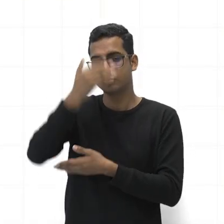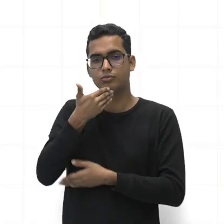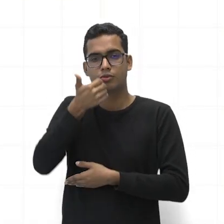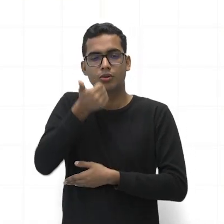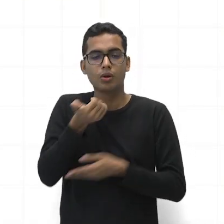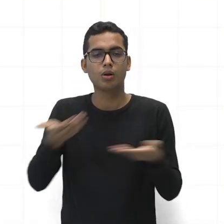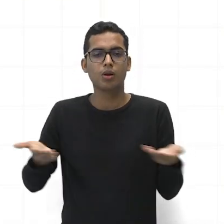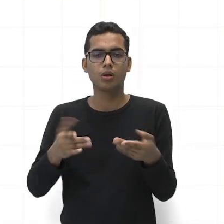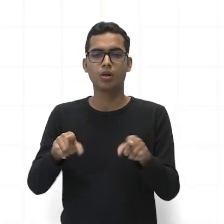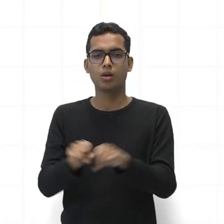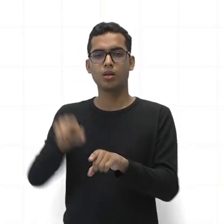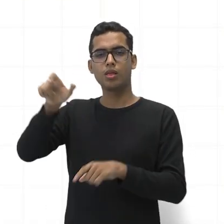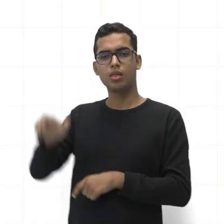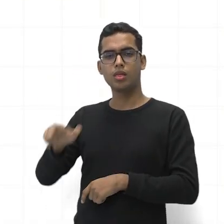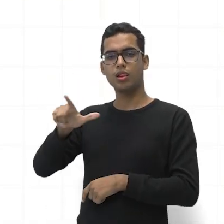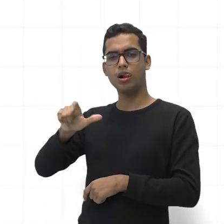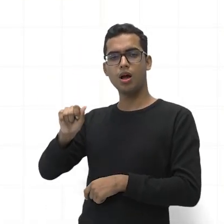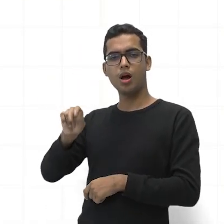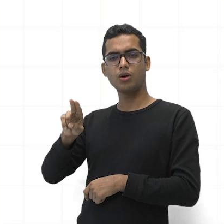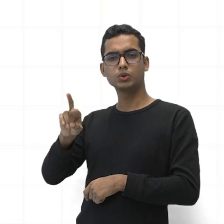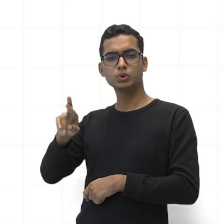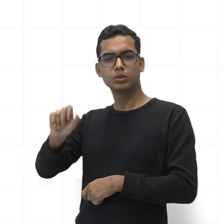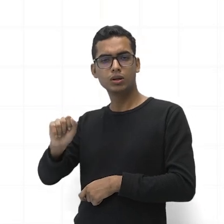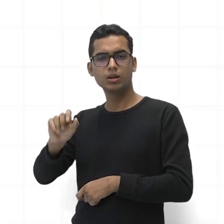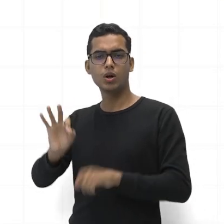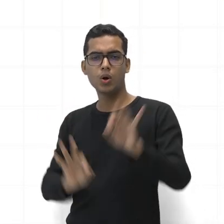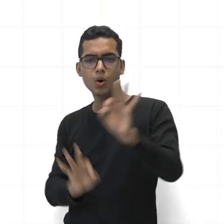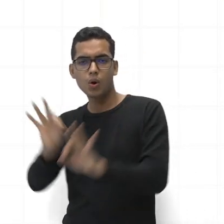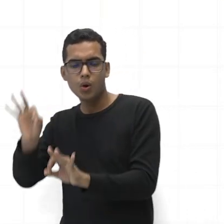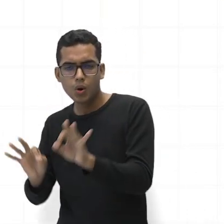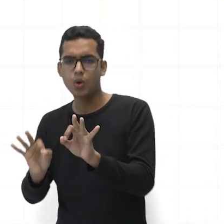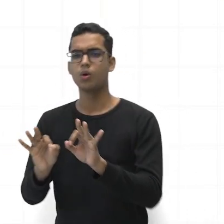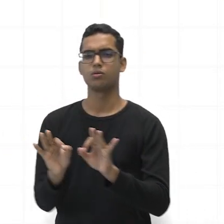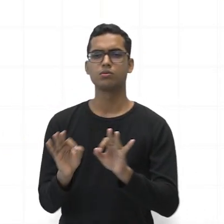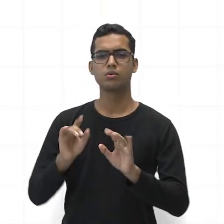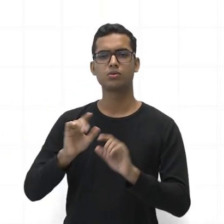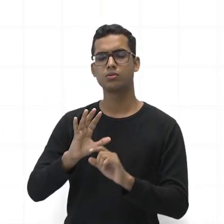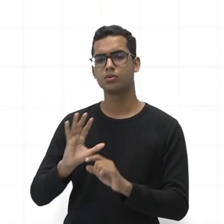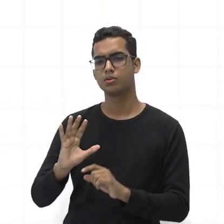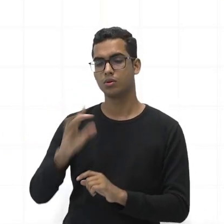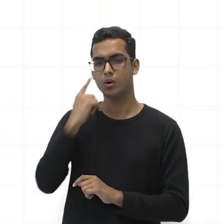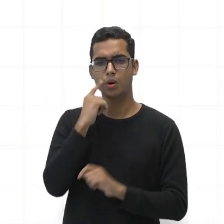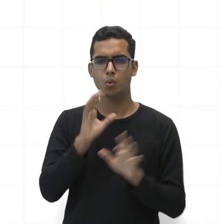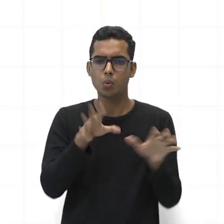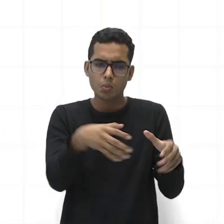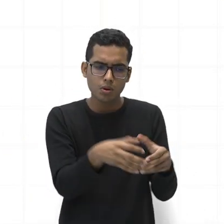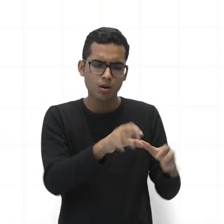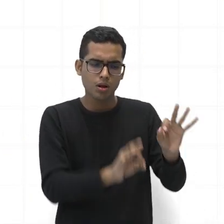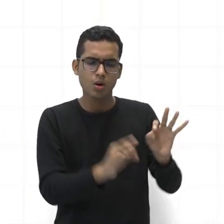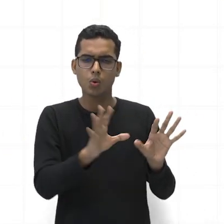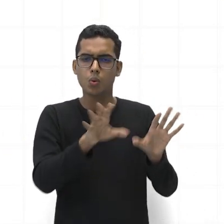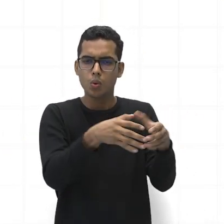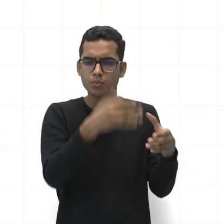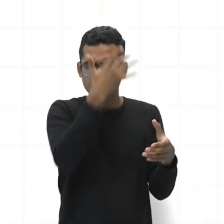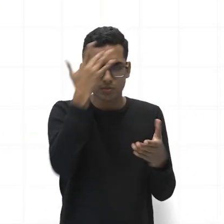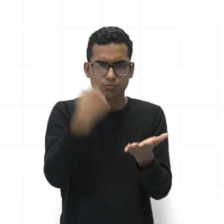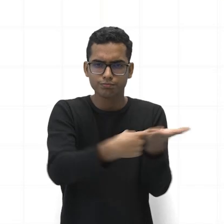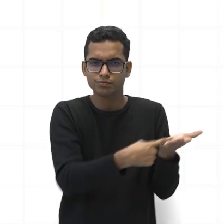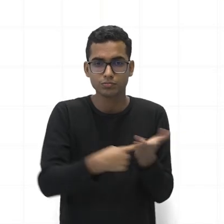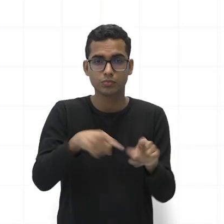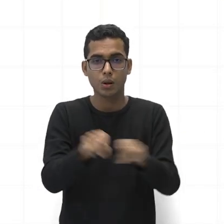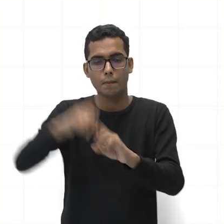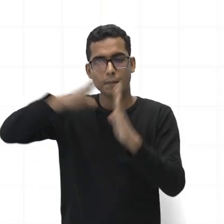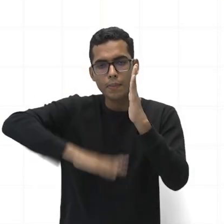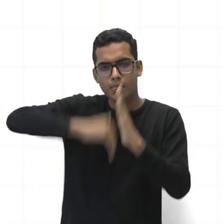Laura organizou um mutirão para pintar a parede da quadra da escola onde ela estuda. Em 3 dias,